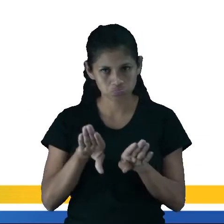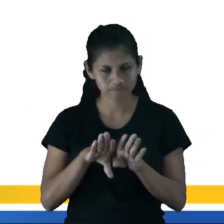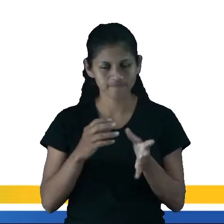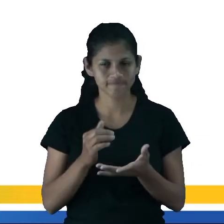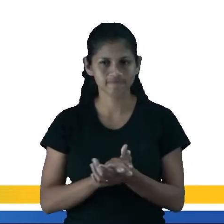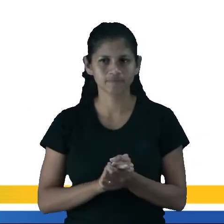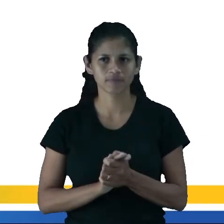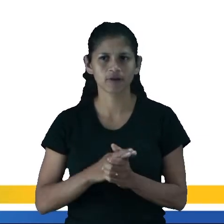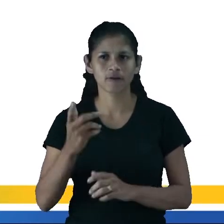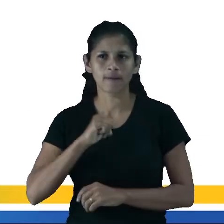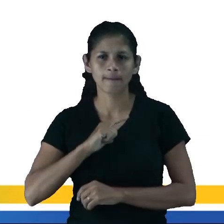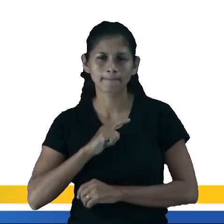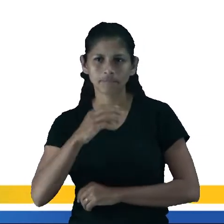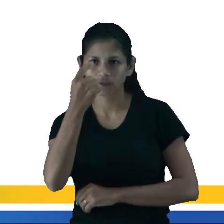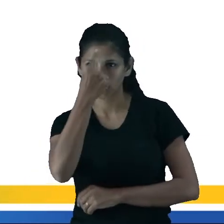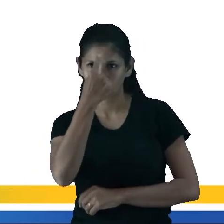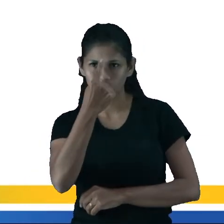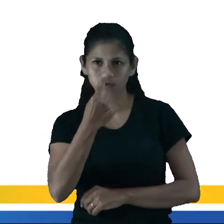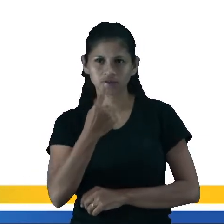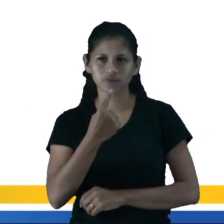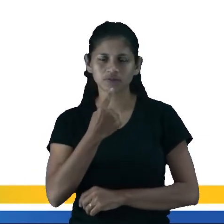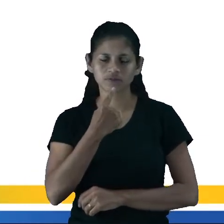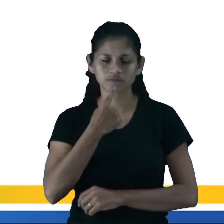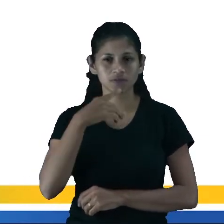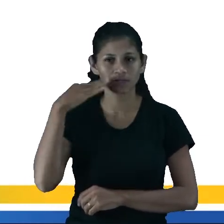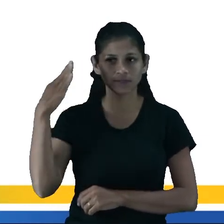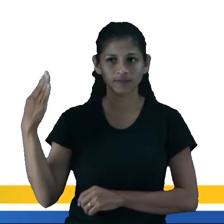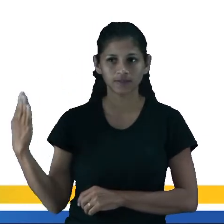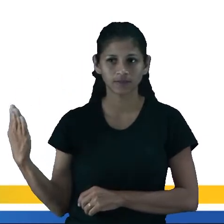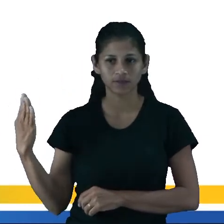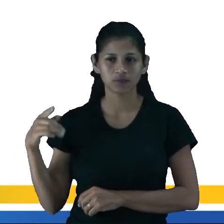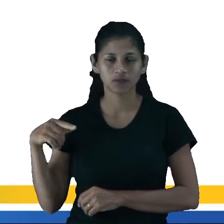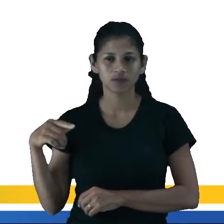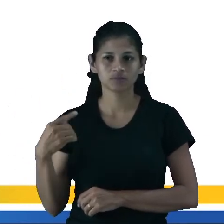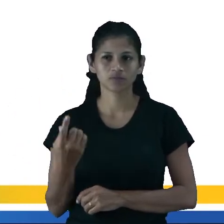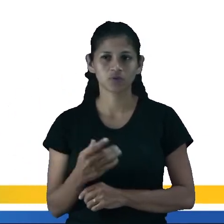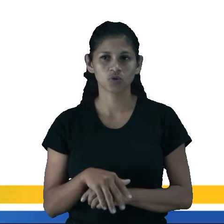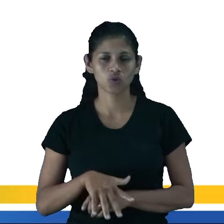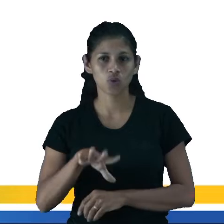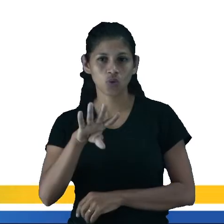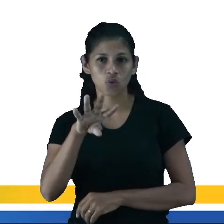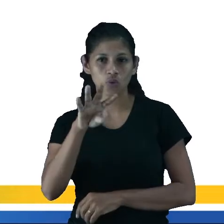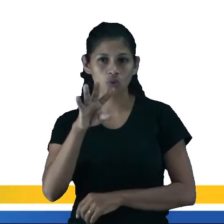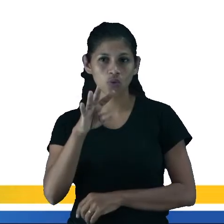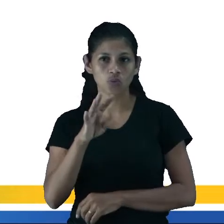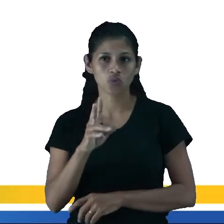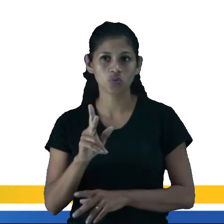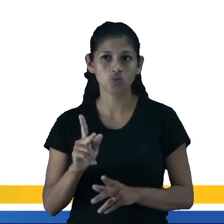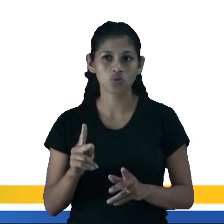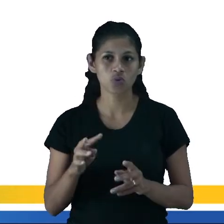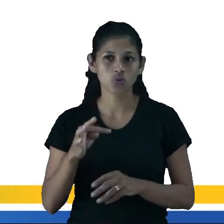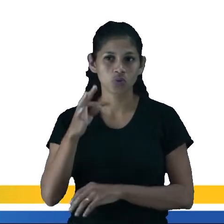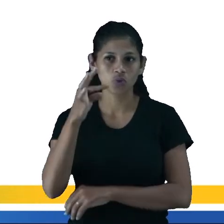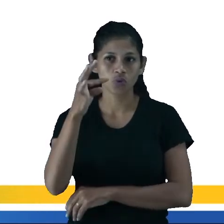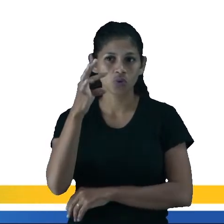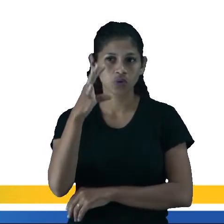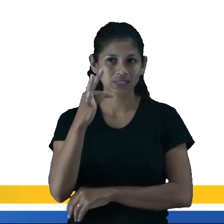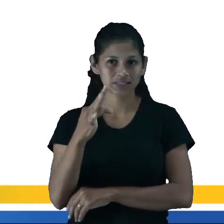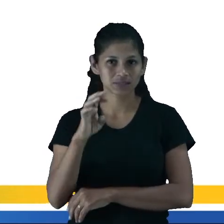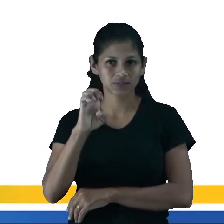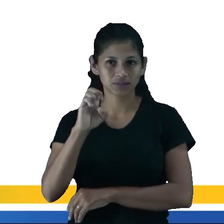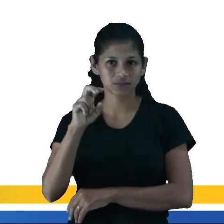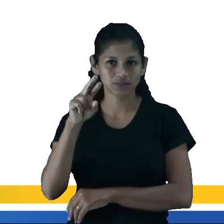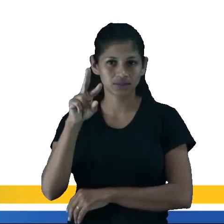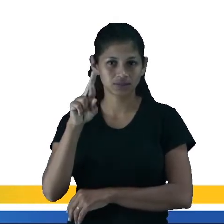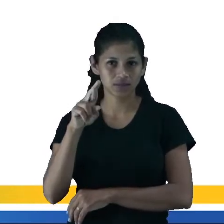Aqui a gente tem aí uma imagem, do nosso terminal urbano, que é onde ficam aí, os ônibus, o ponto de encontro